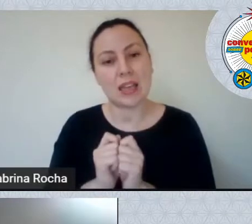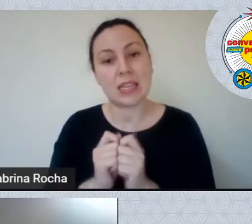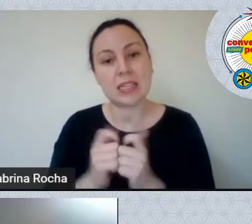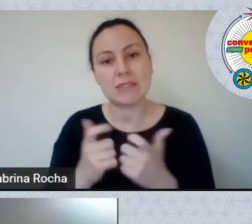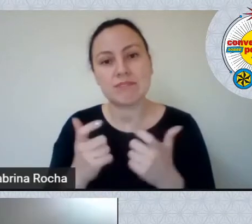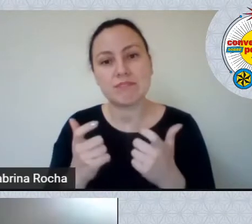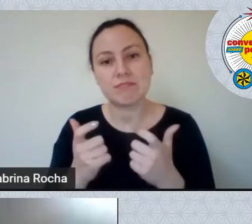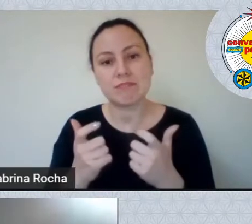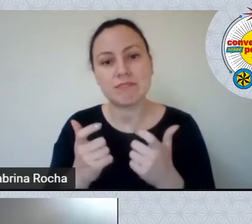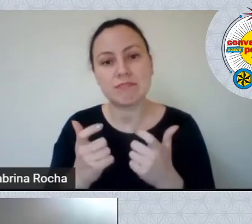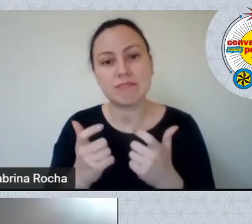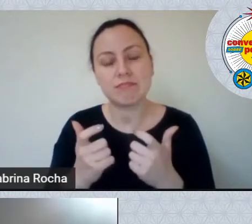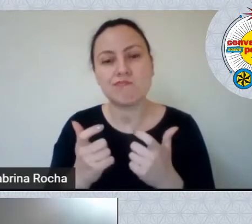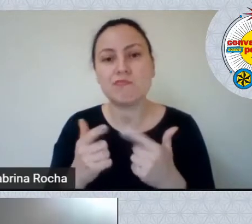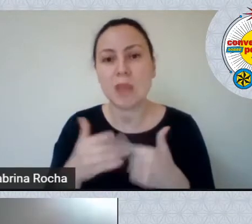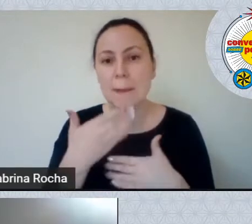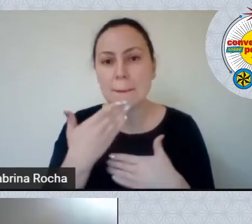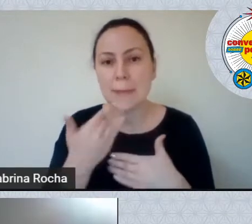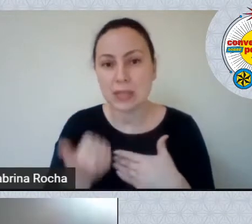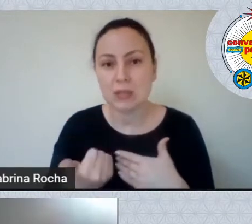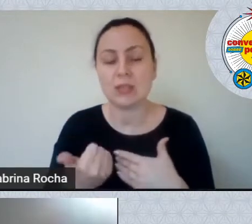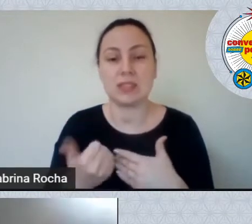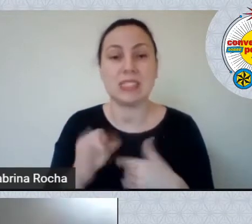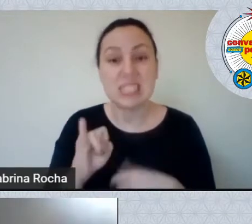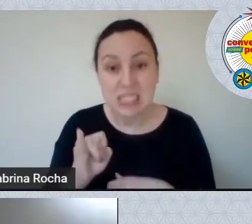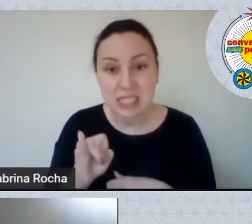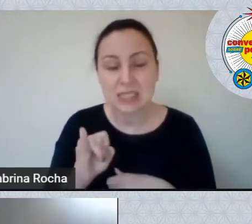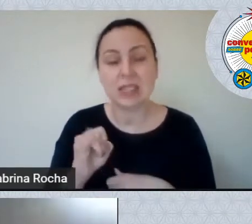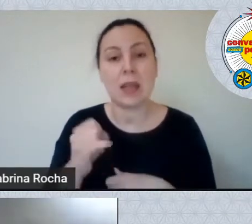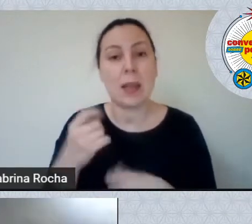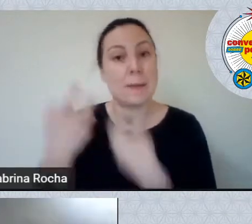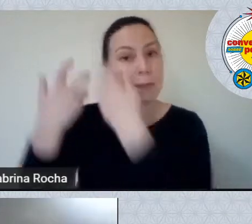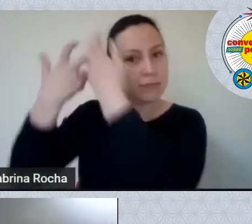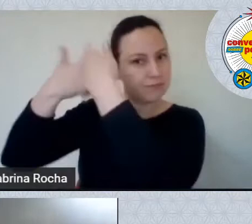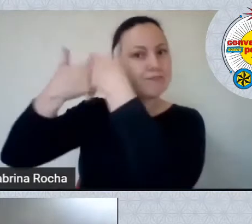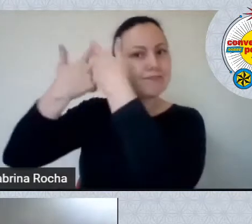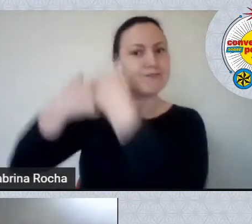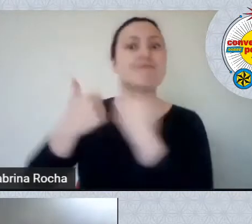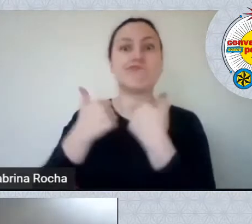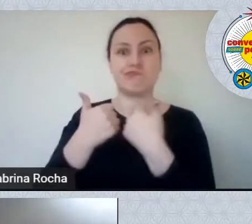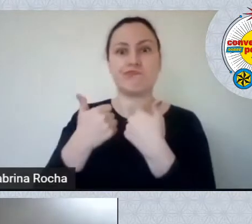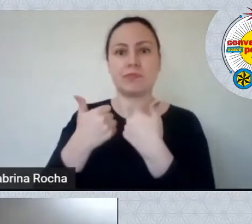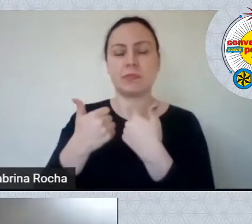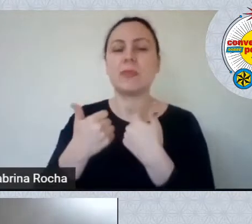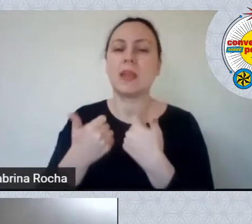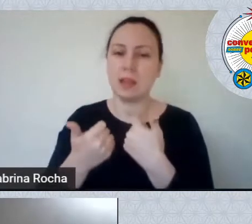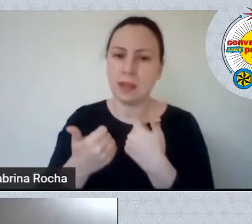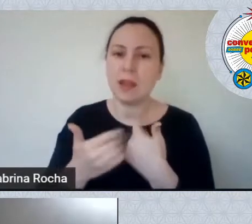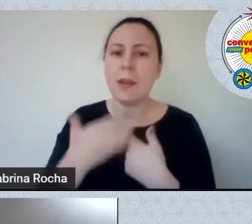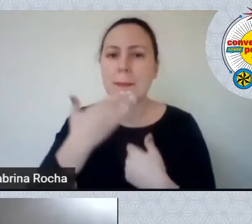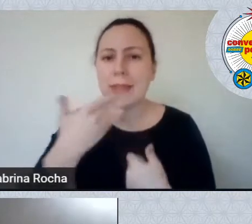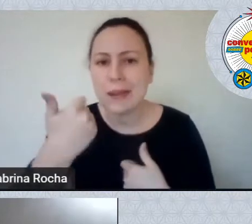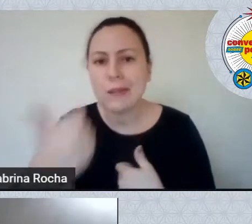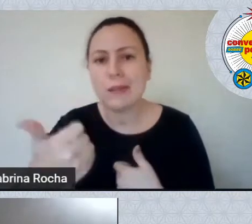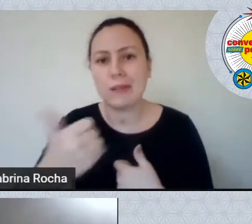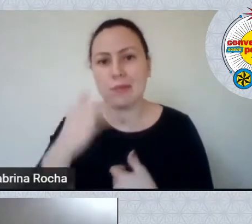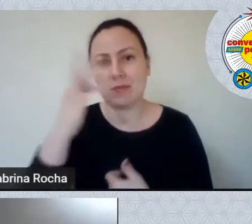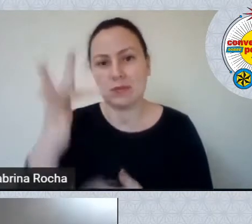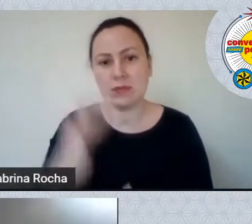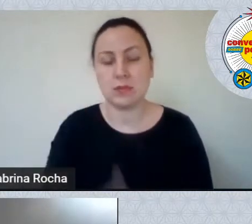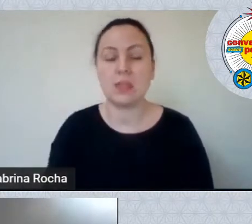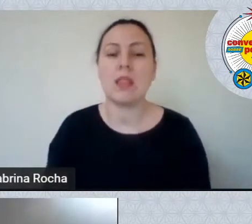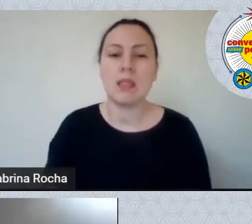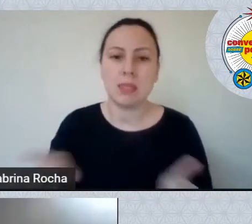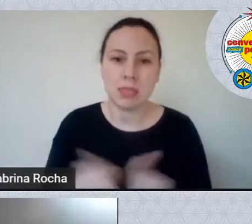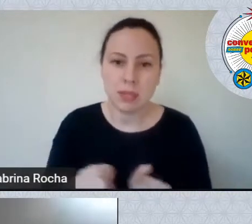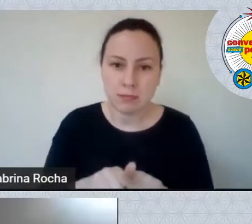condição de melhoria para a saúde pública, psíquica. Assim como a solidariedade. A gente pode dizer, a